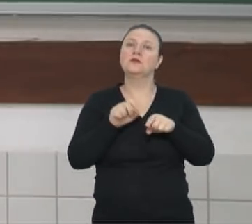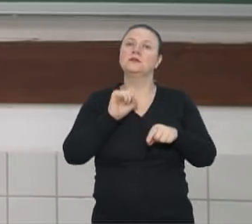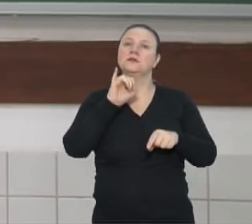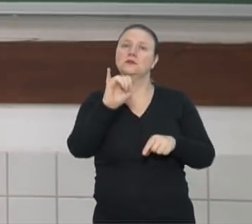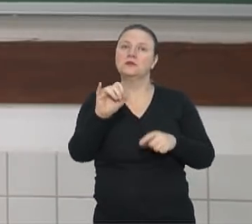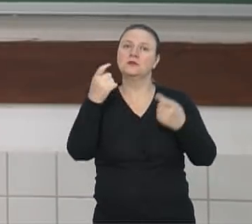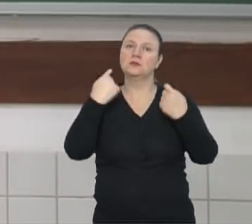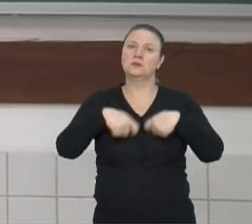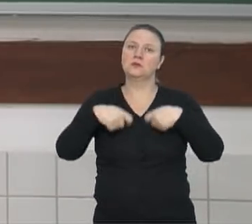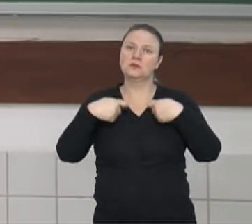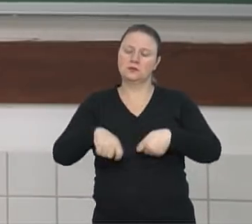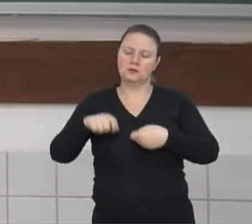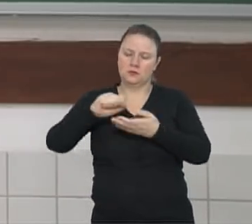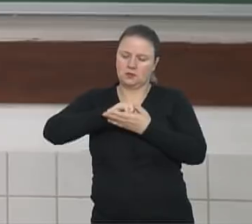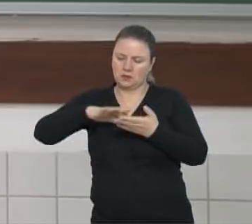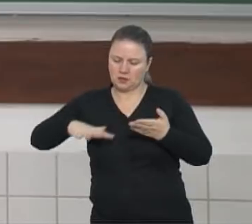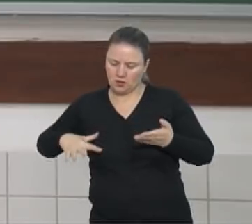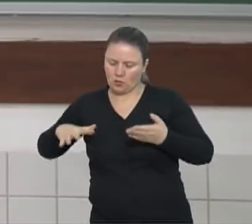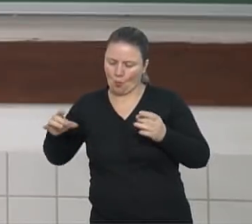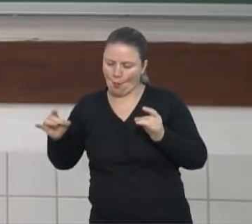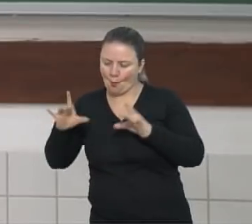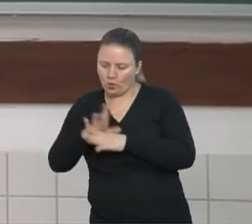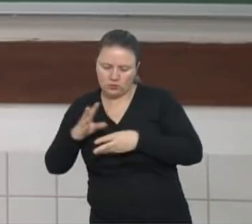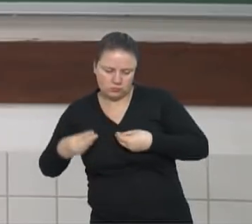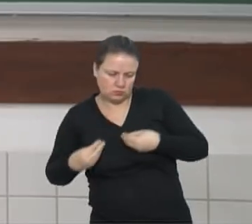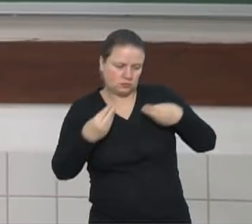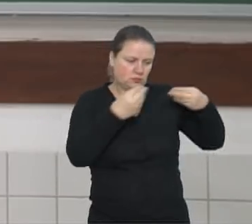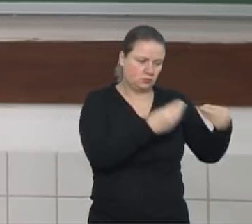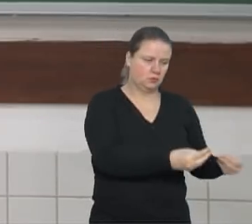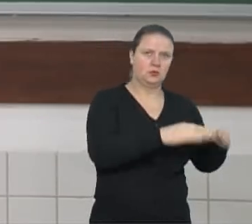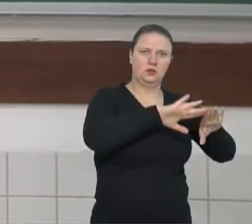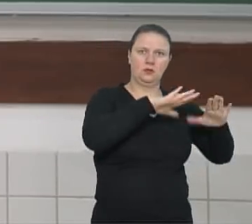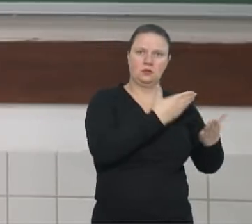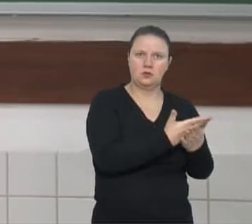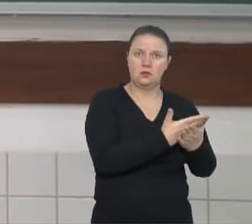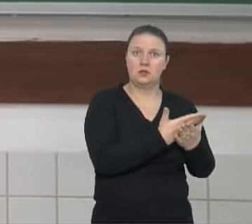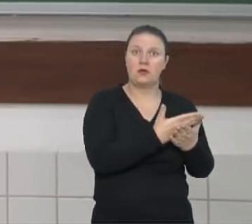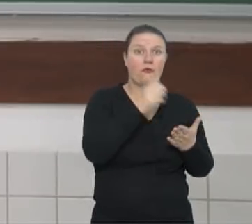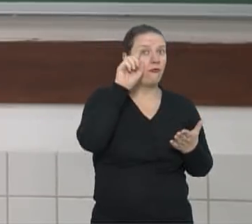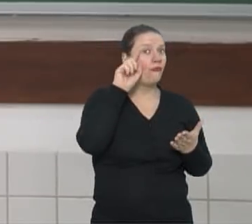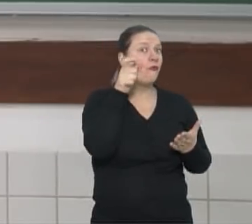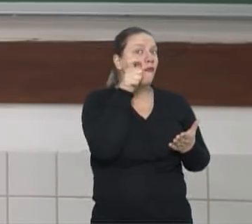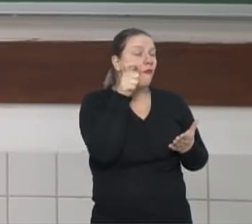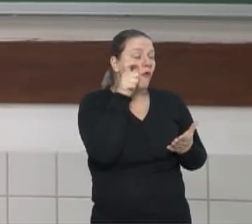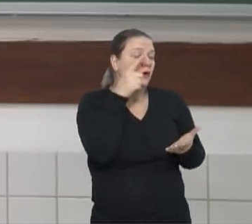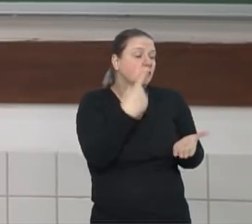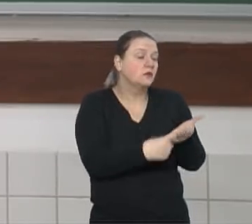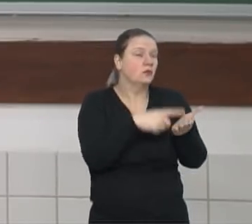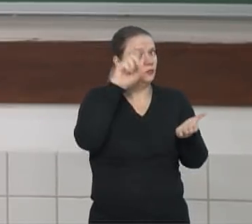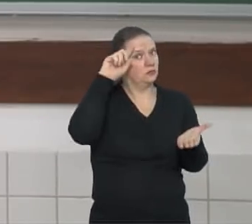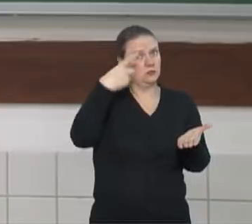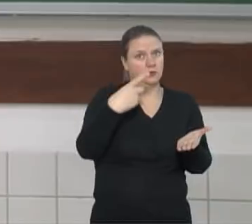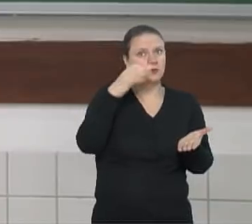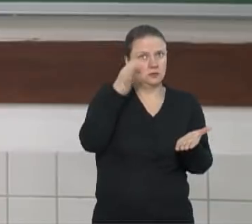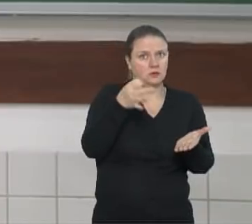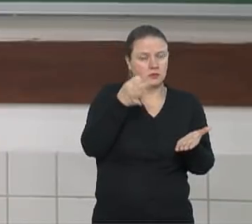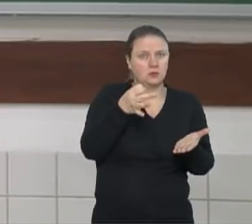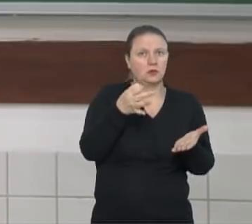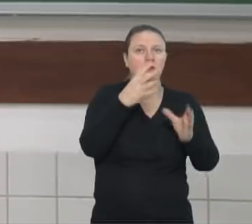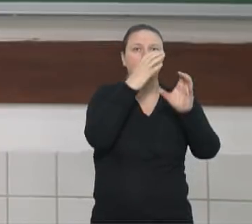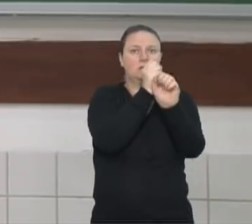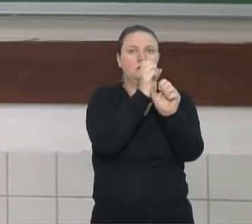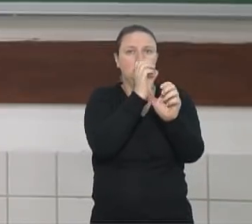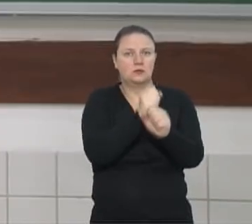precisam levar até o colégio, veja a data e levem, gente. Fiquem atentos à nota de